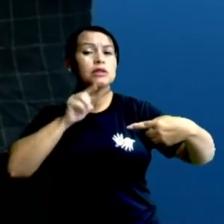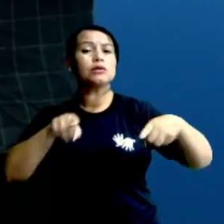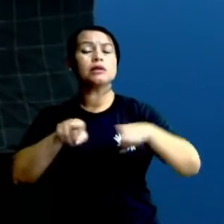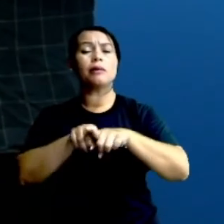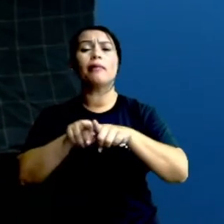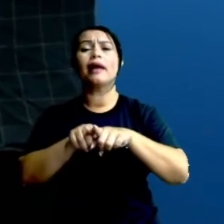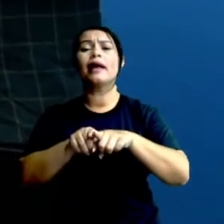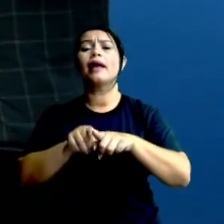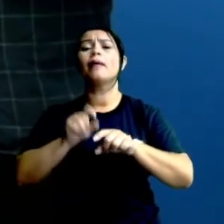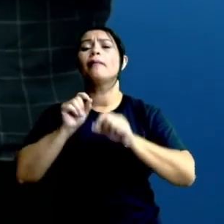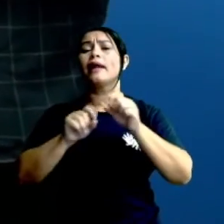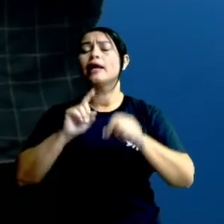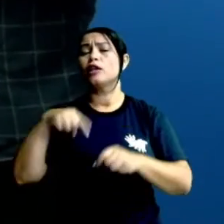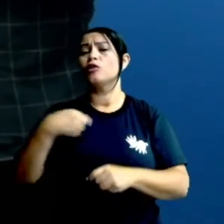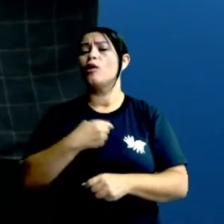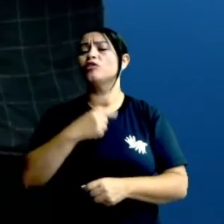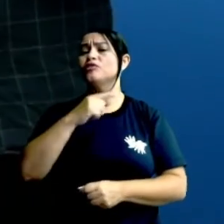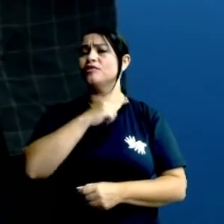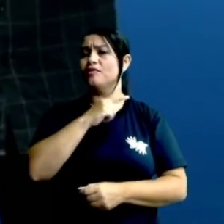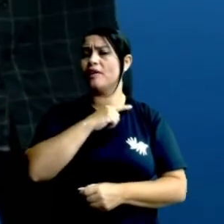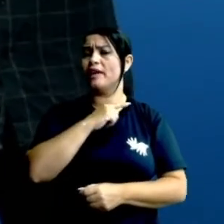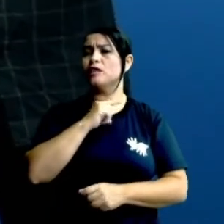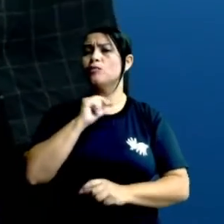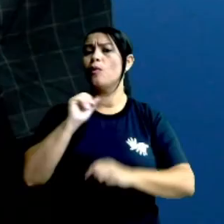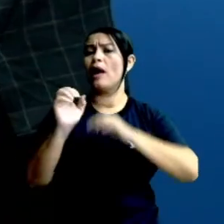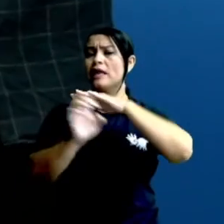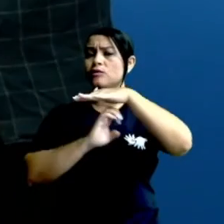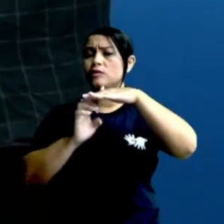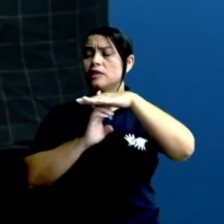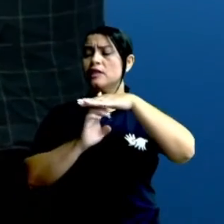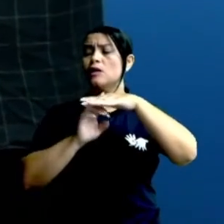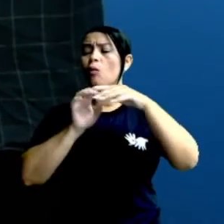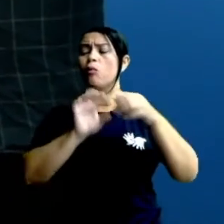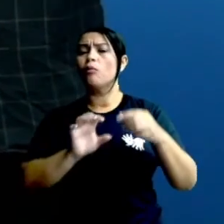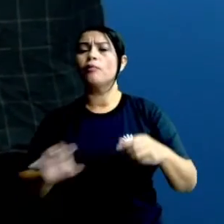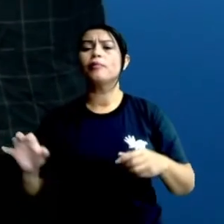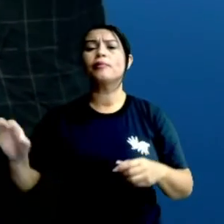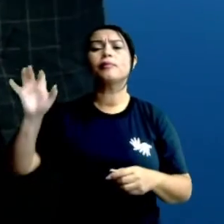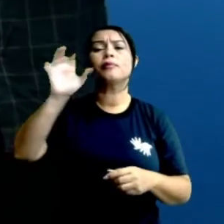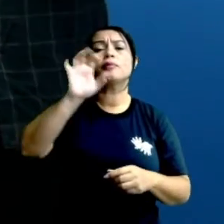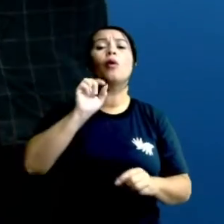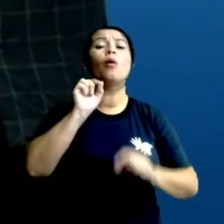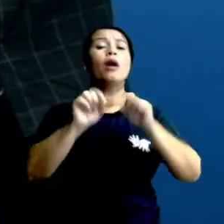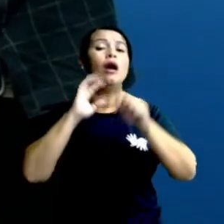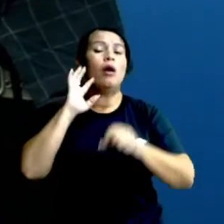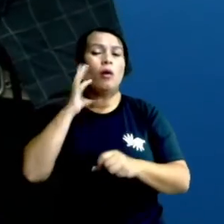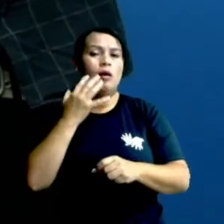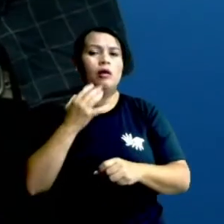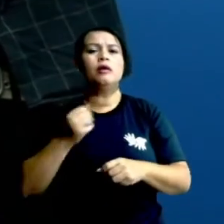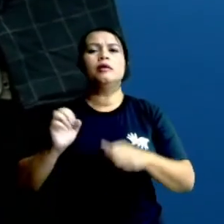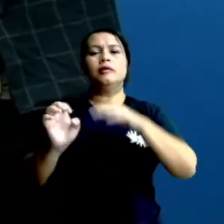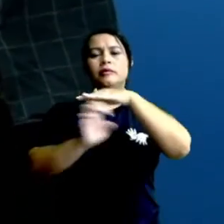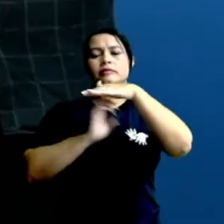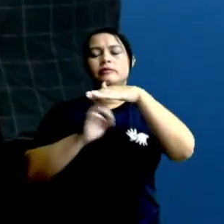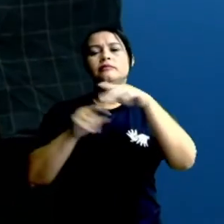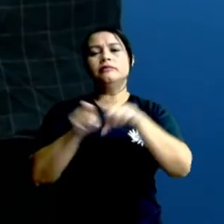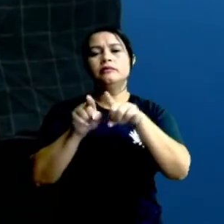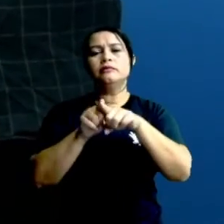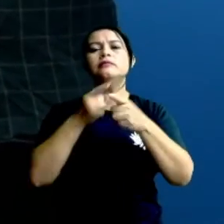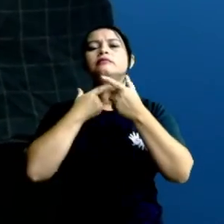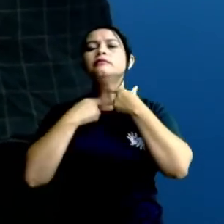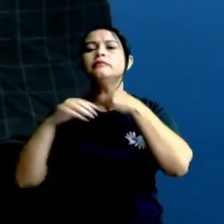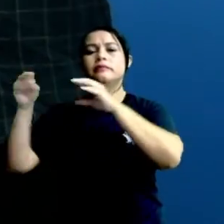para que a gente tivesse aí a industrialização de vários pontos do nosso país. O que é que aconteceu então? Empresas estrangeiras que queriam